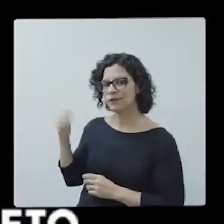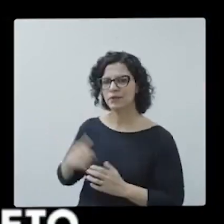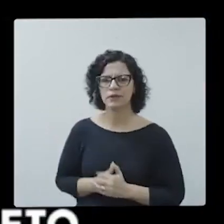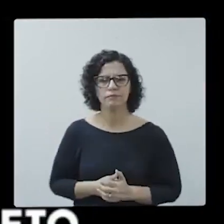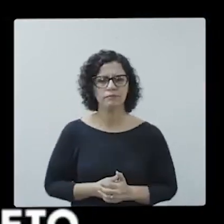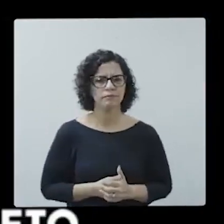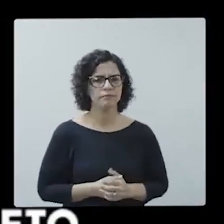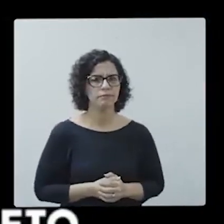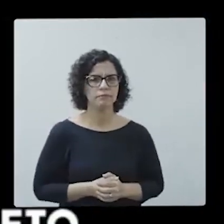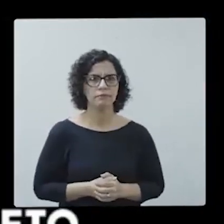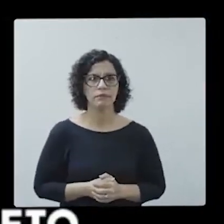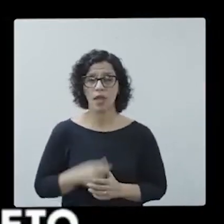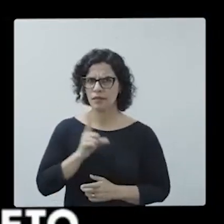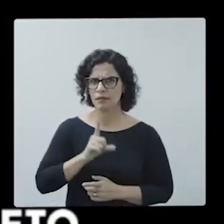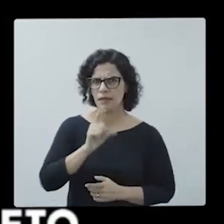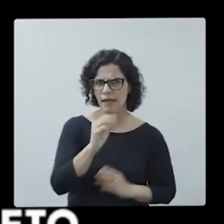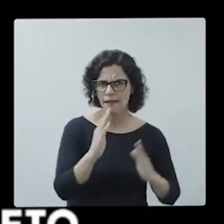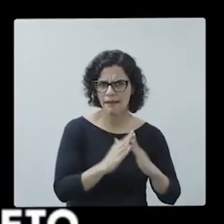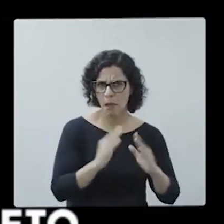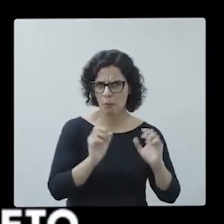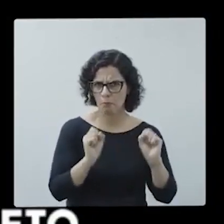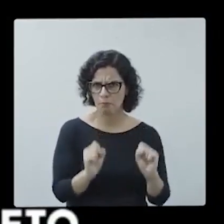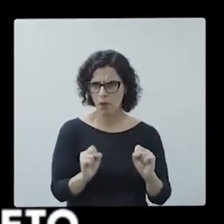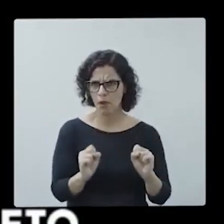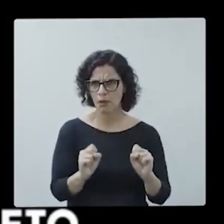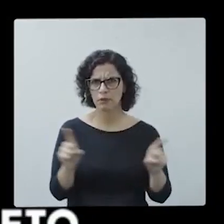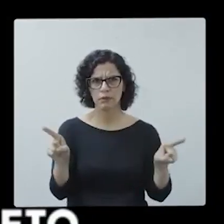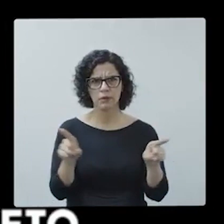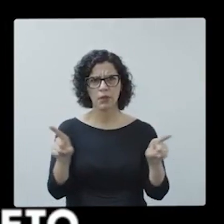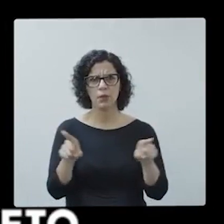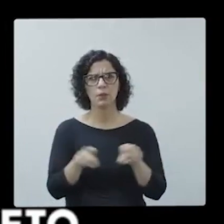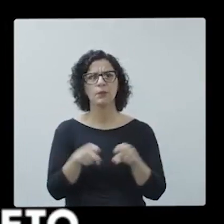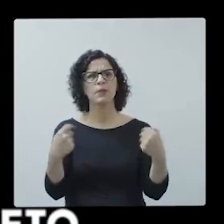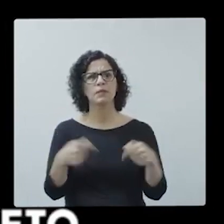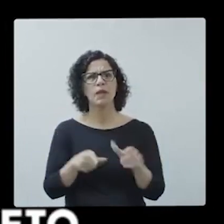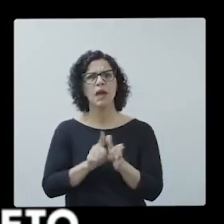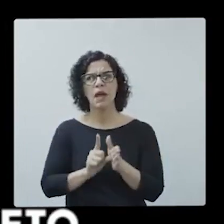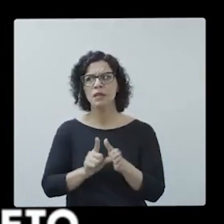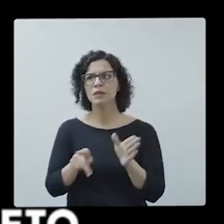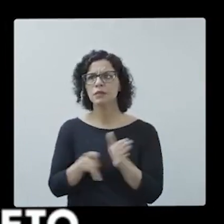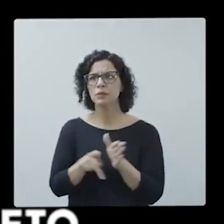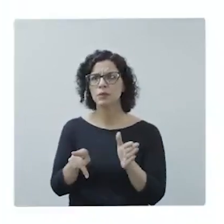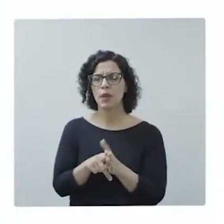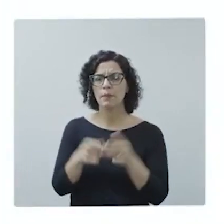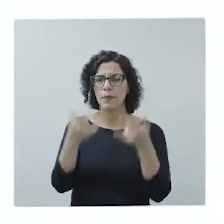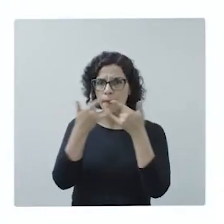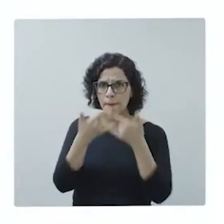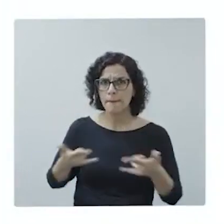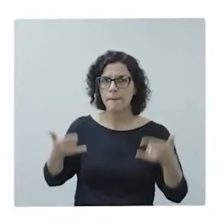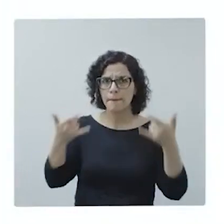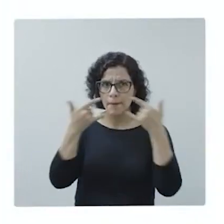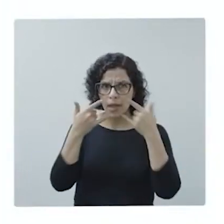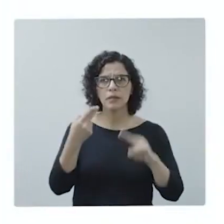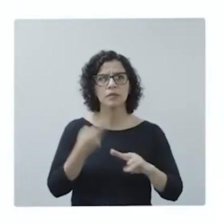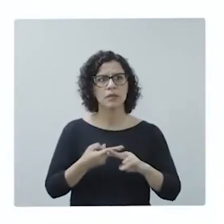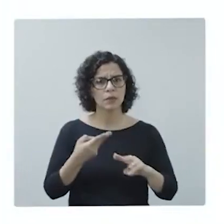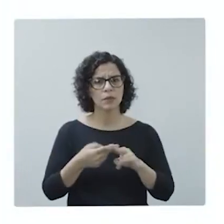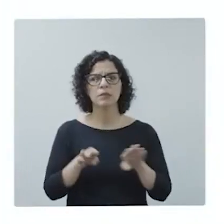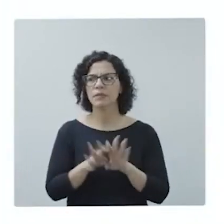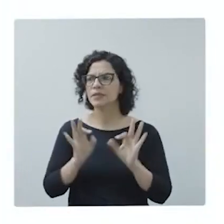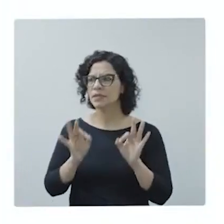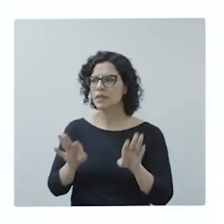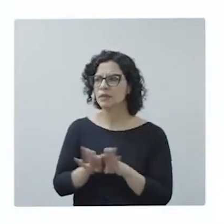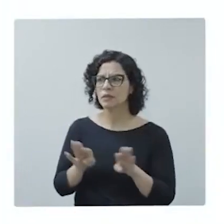lá. Não podemos sair sem usar a máscara.